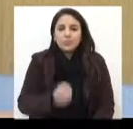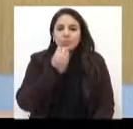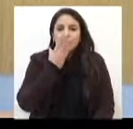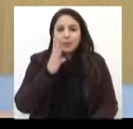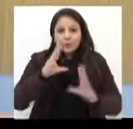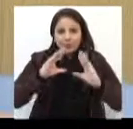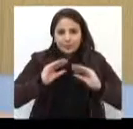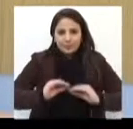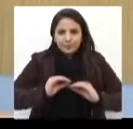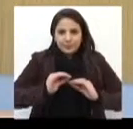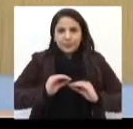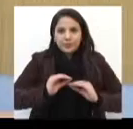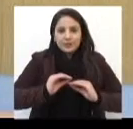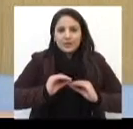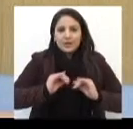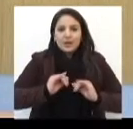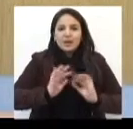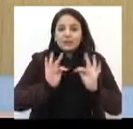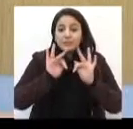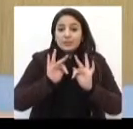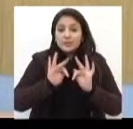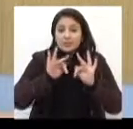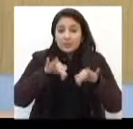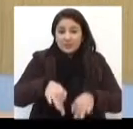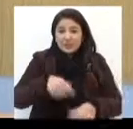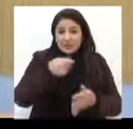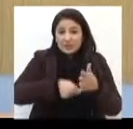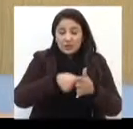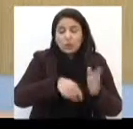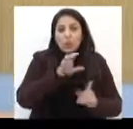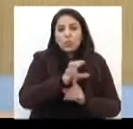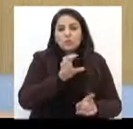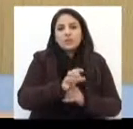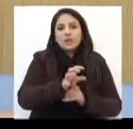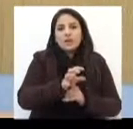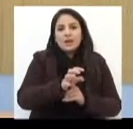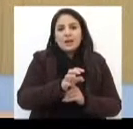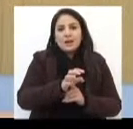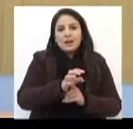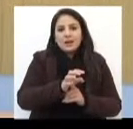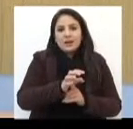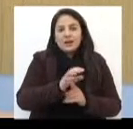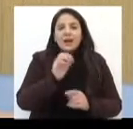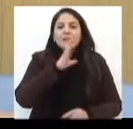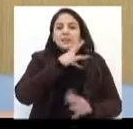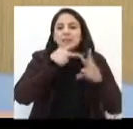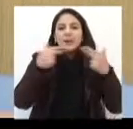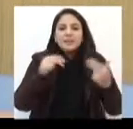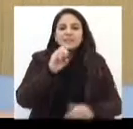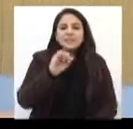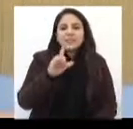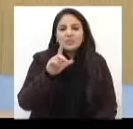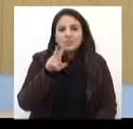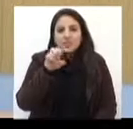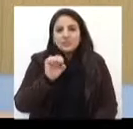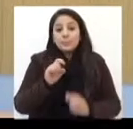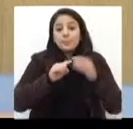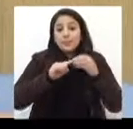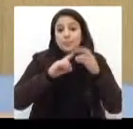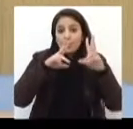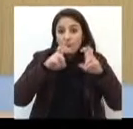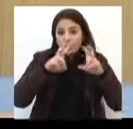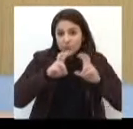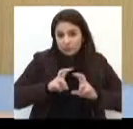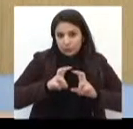Boa noite. O combate ao tráfico ilegal de animais silvestres é o principal assunto refletido na Semana do Meio